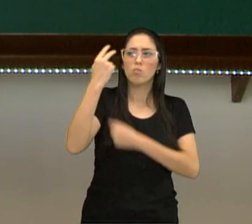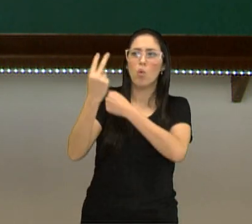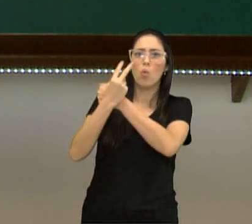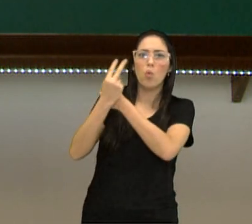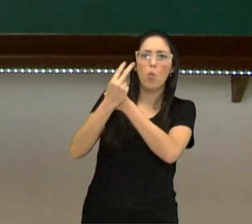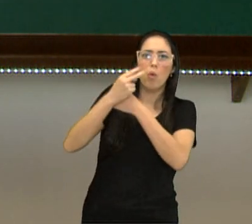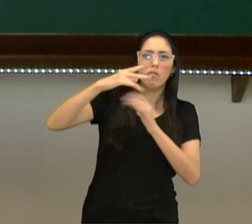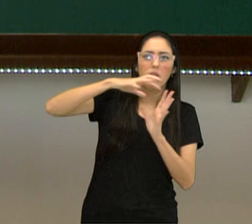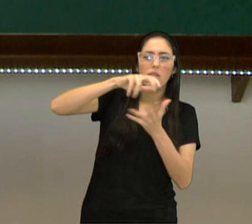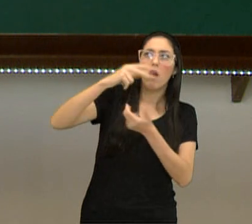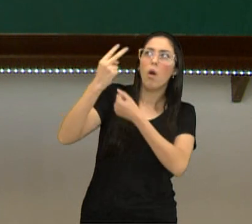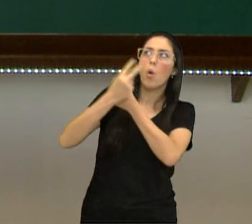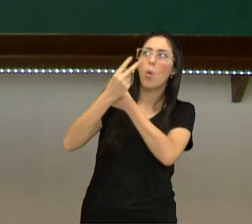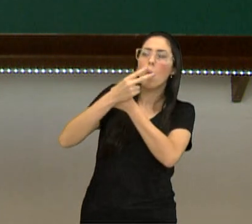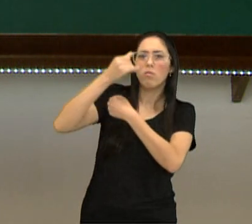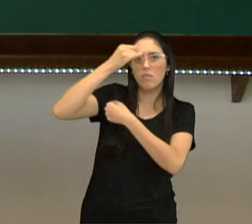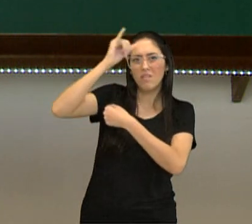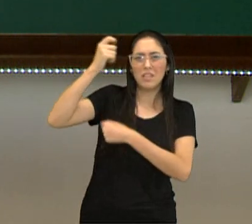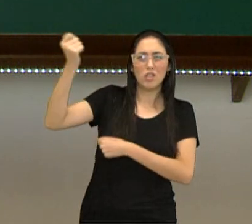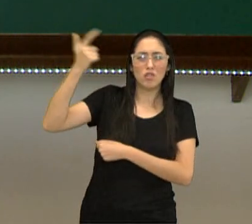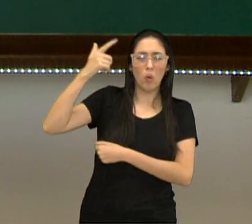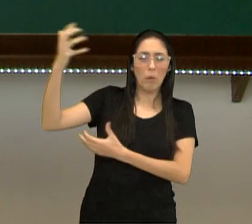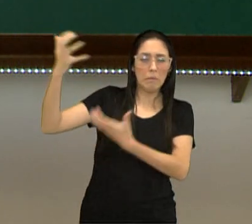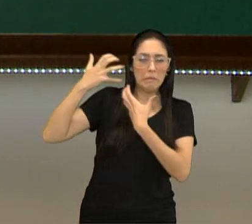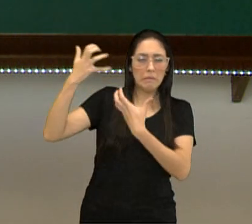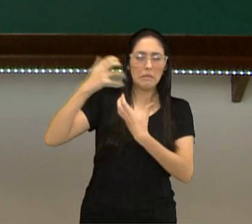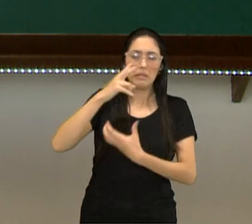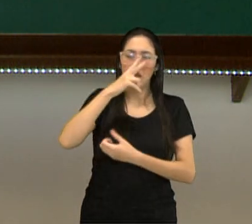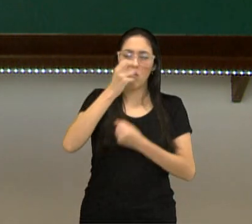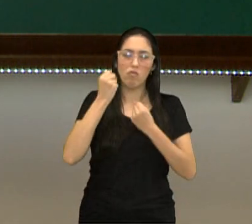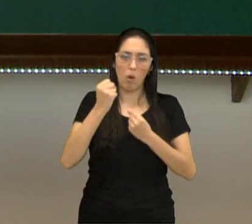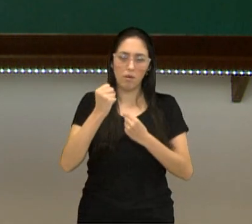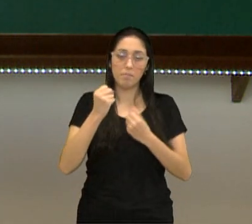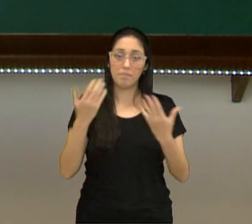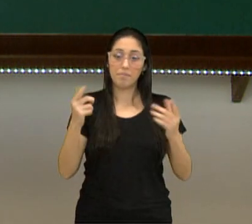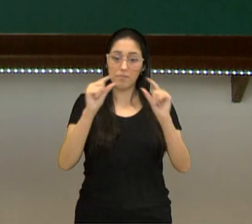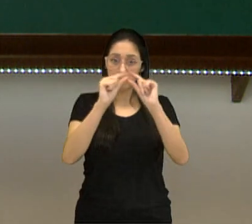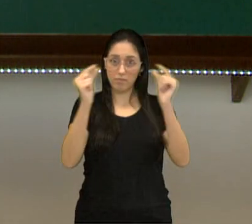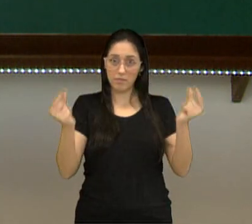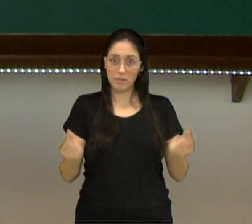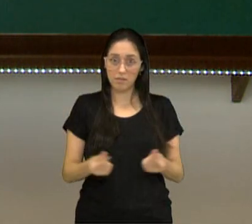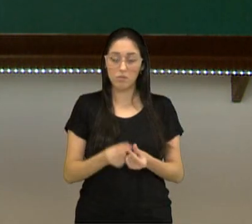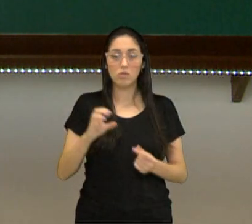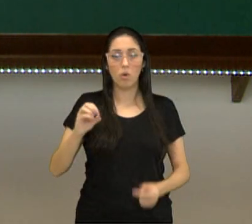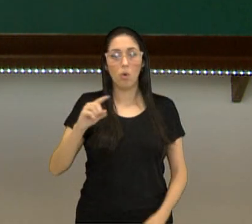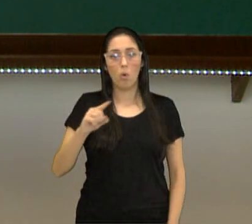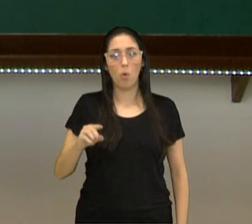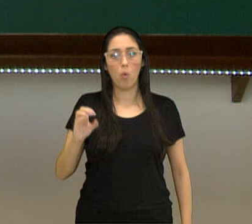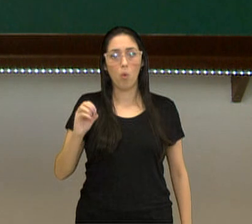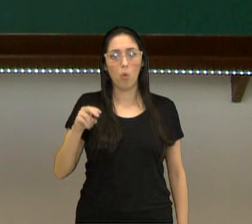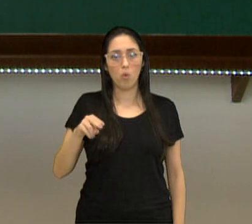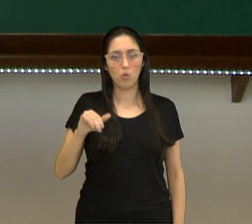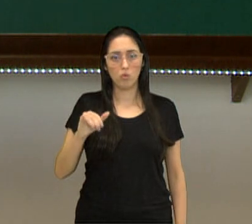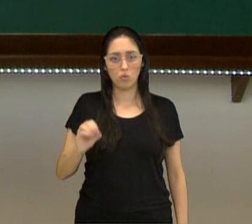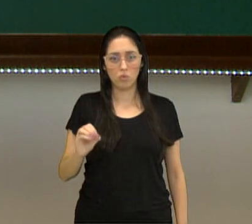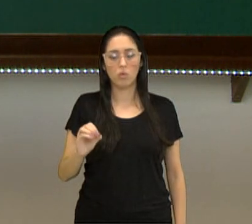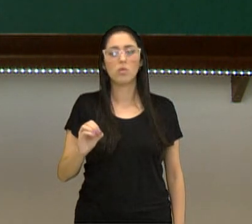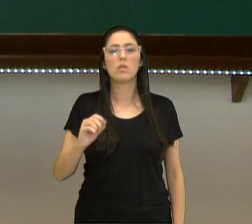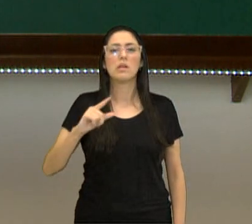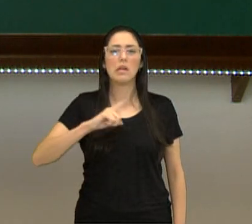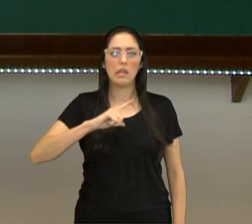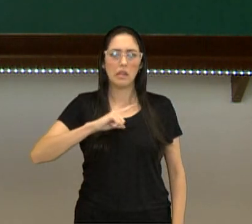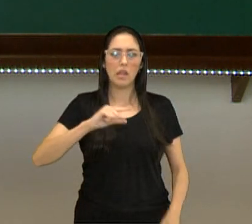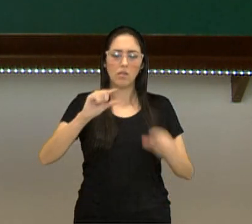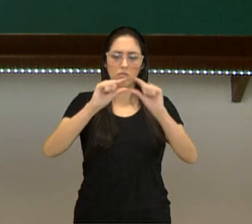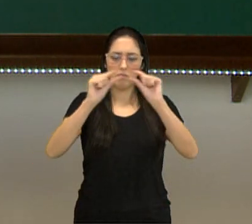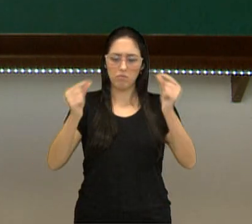de radiação que são nocivos para nós. E essa camada de ozônio, esse gás ozônio, ele tem ao longo das camadas